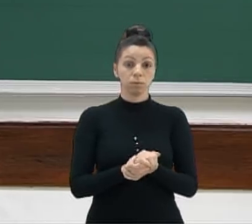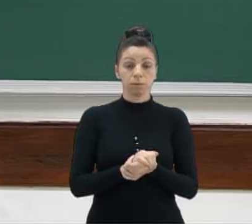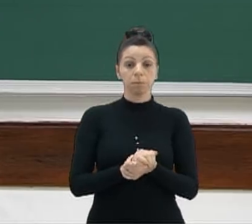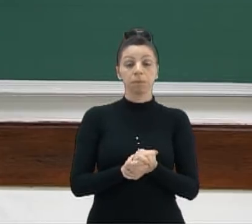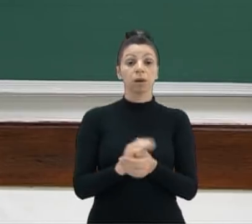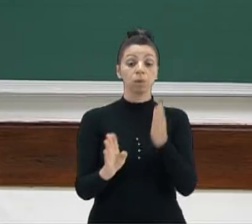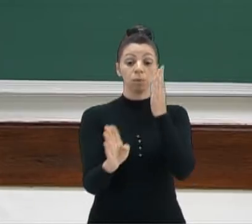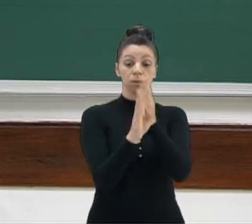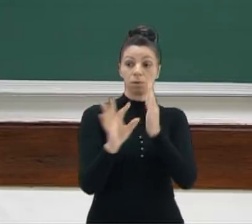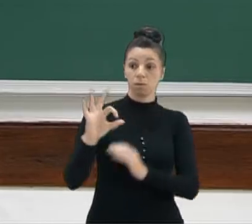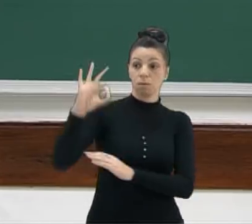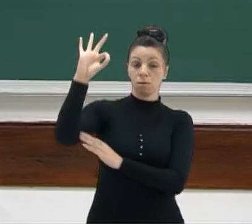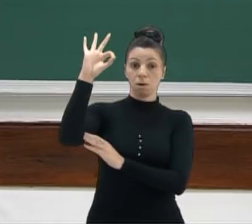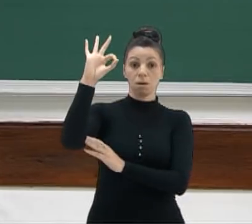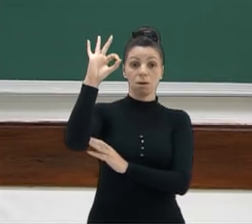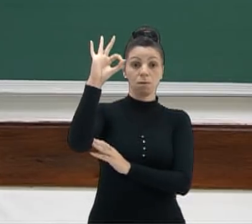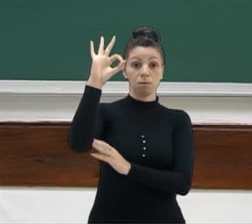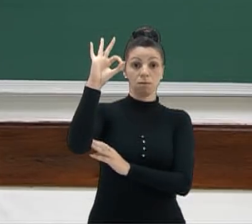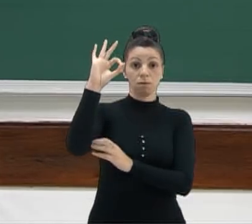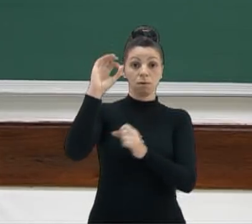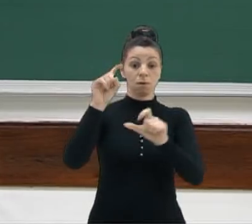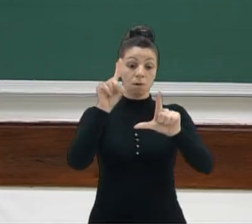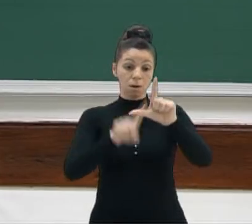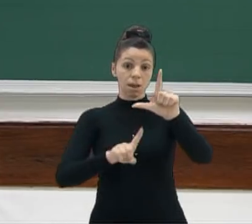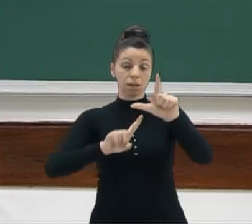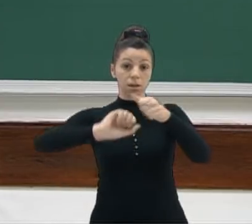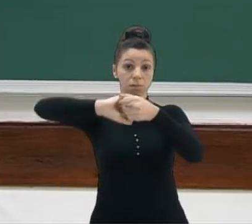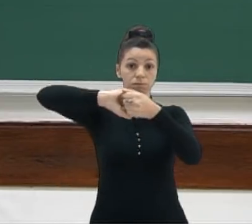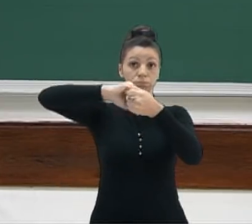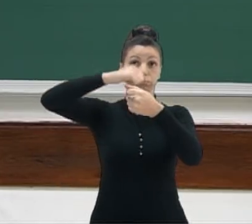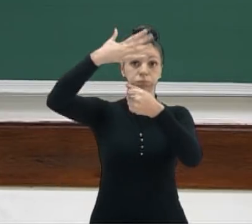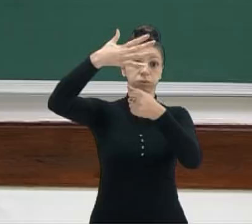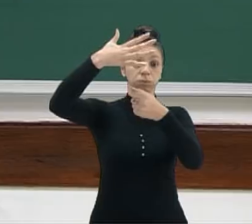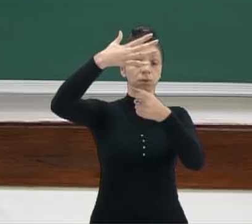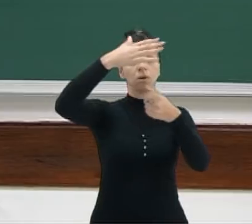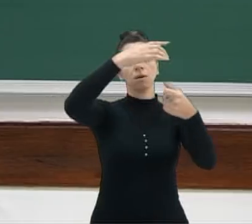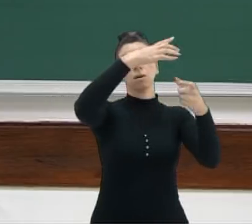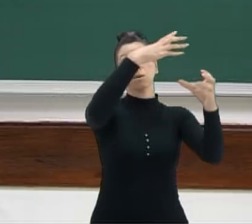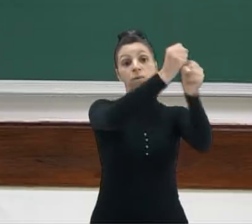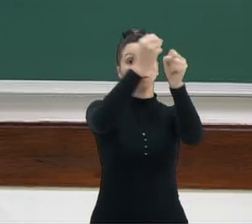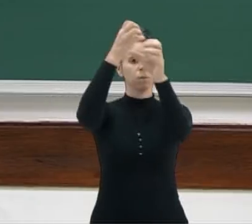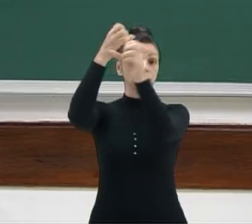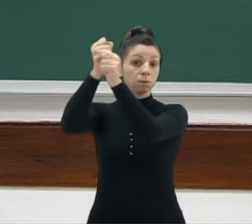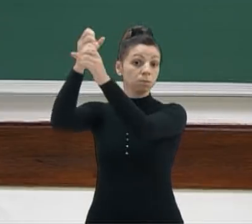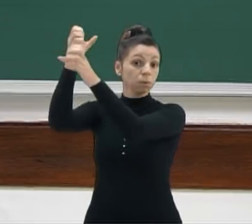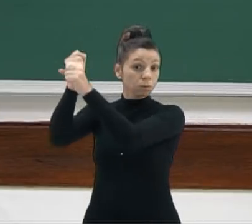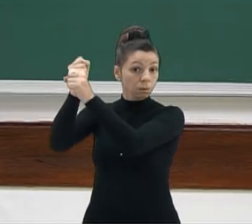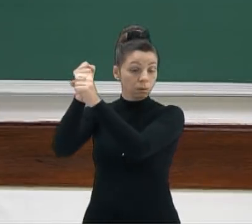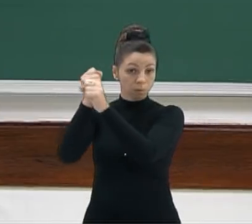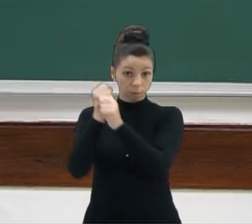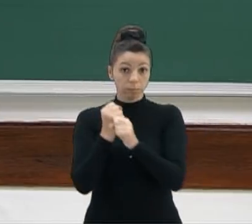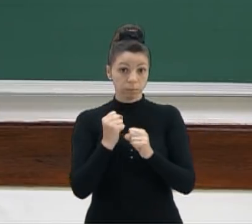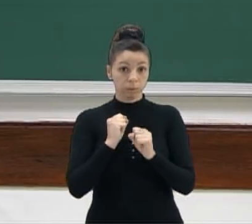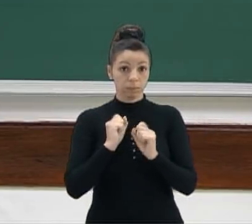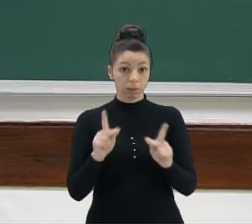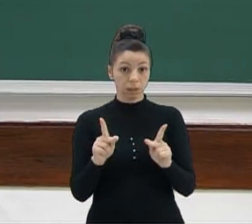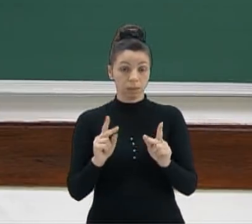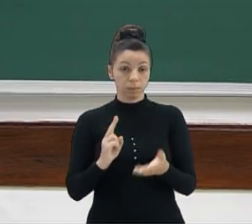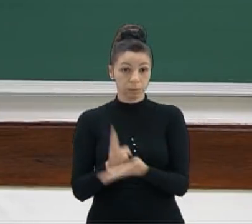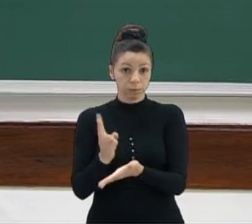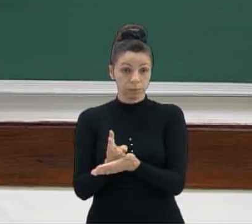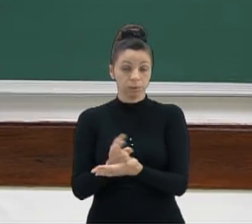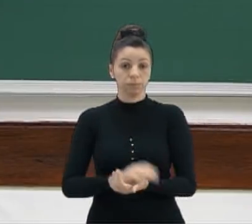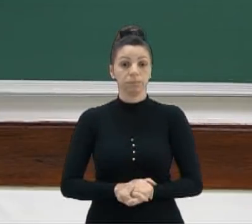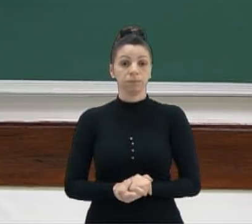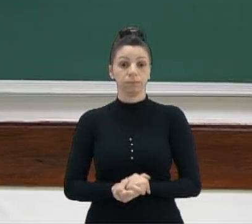somo o que está em cima das letras. Se não tem nada em cima de uma letra, é porque eu tenho expoente 1. Vamos continuar?